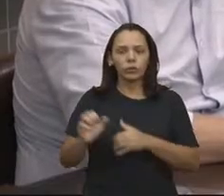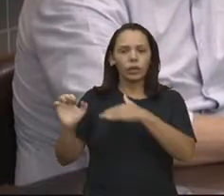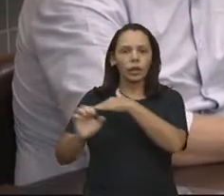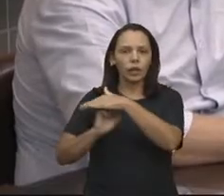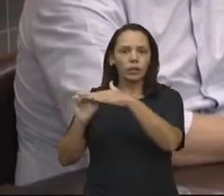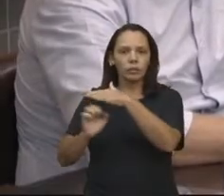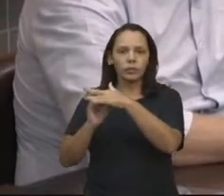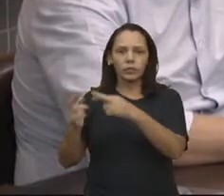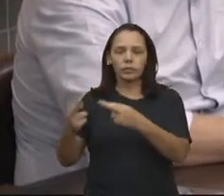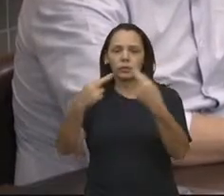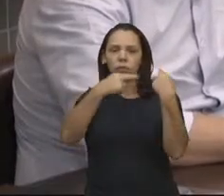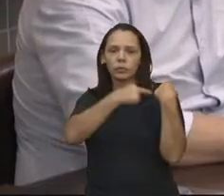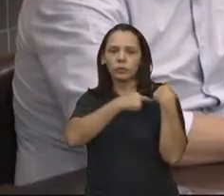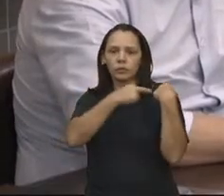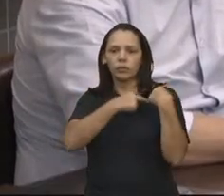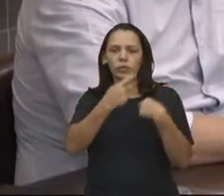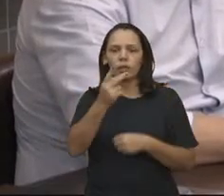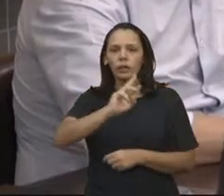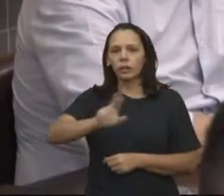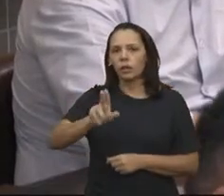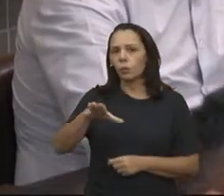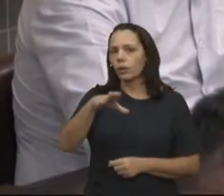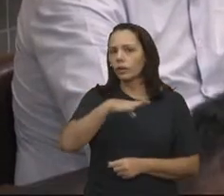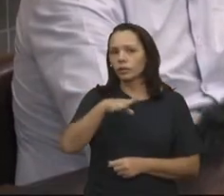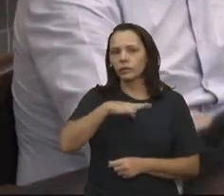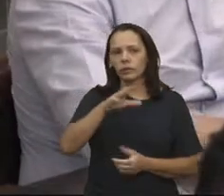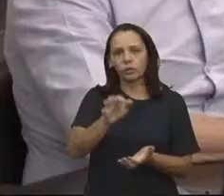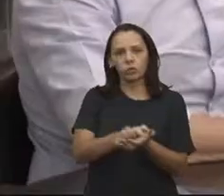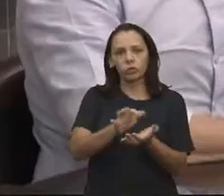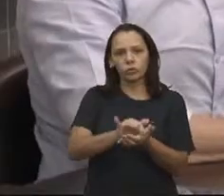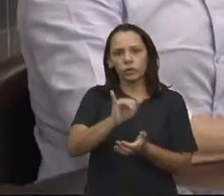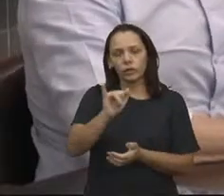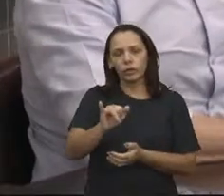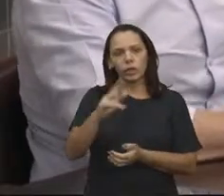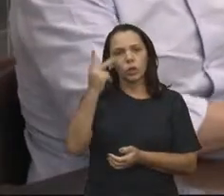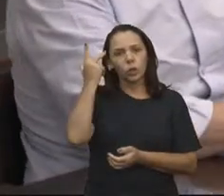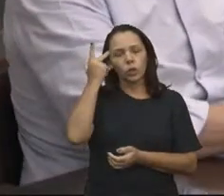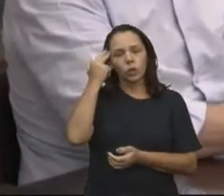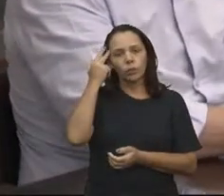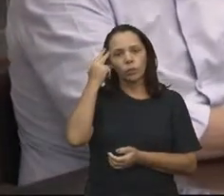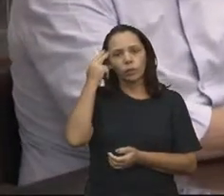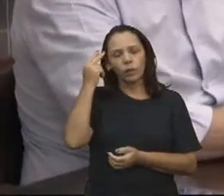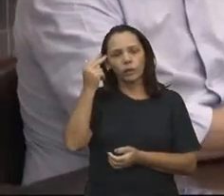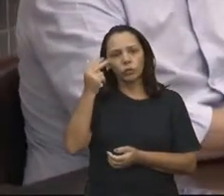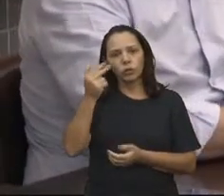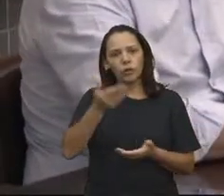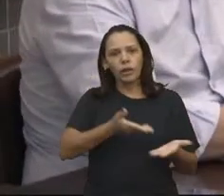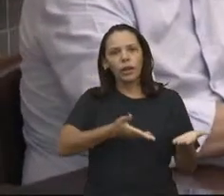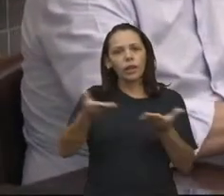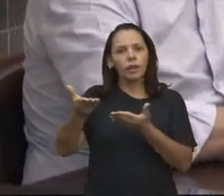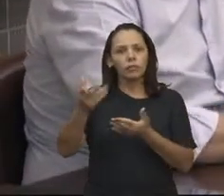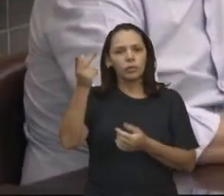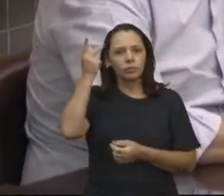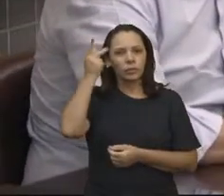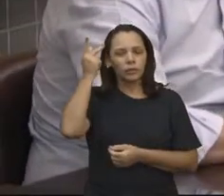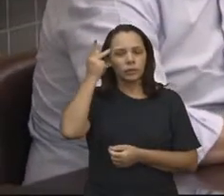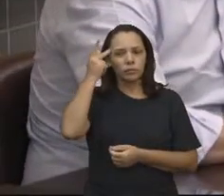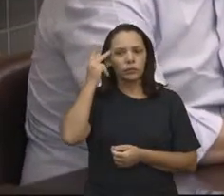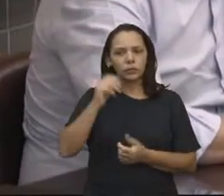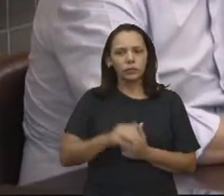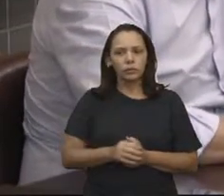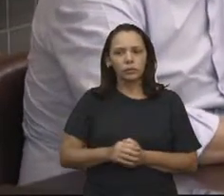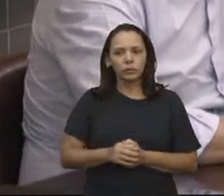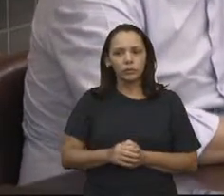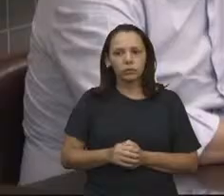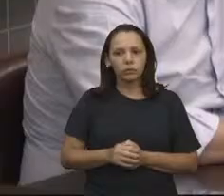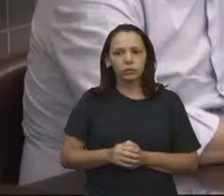de Jacareí. Normalmente é mandado para São Paulo, onde eles